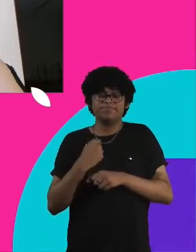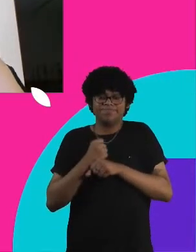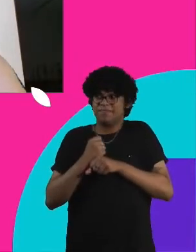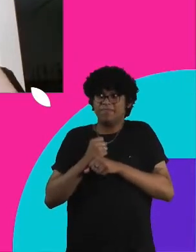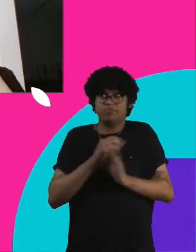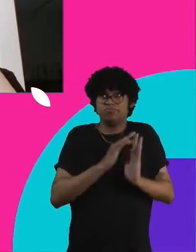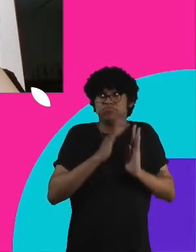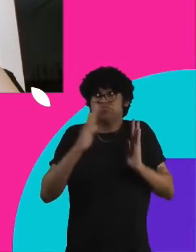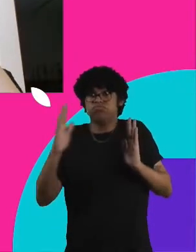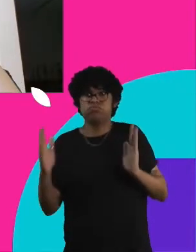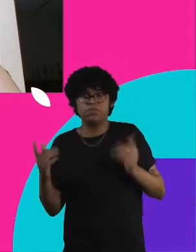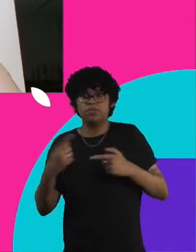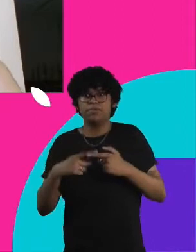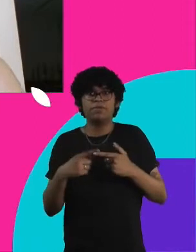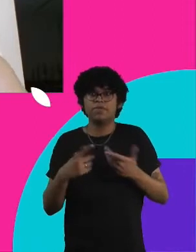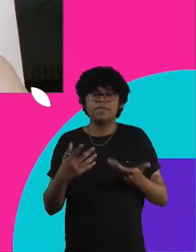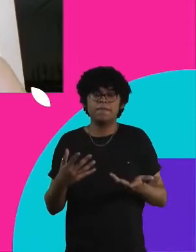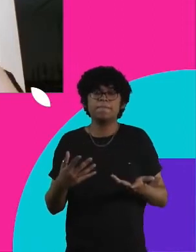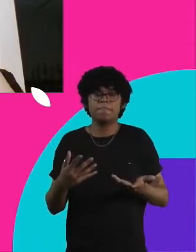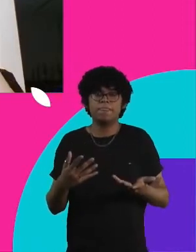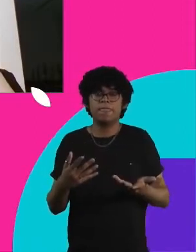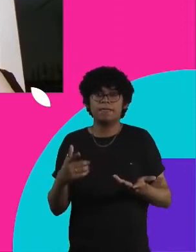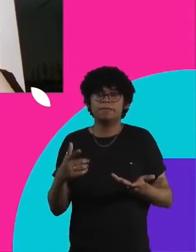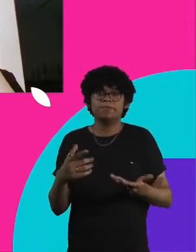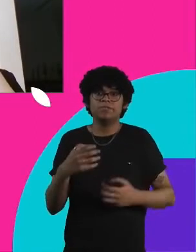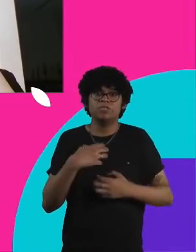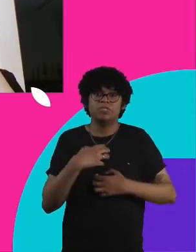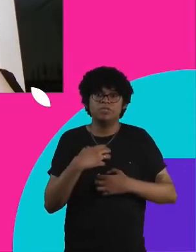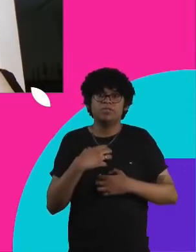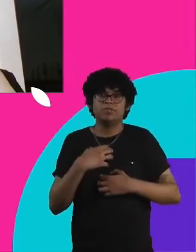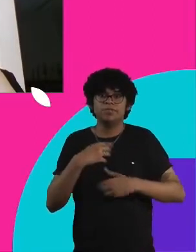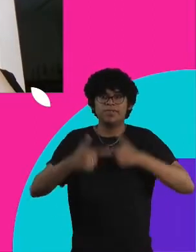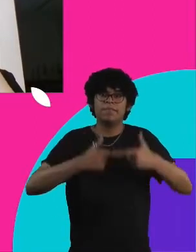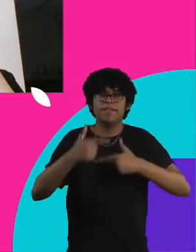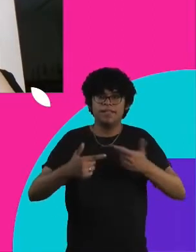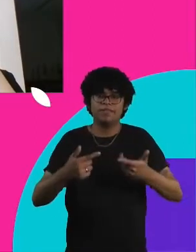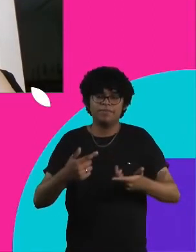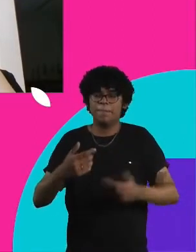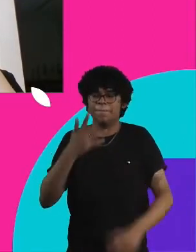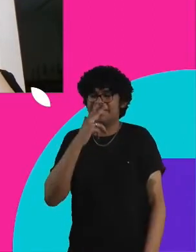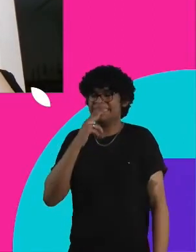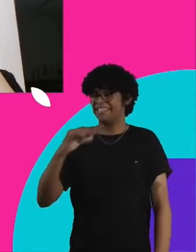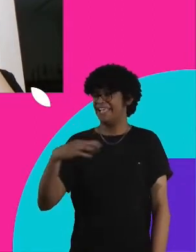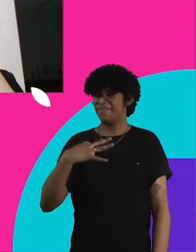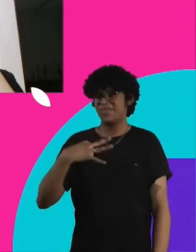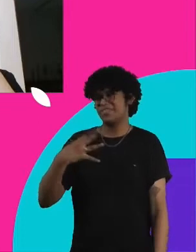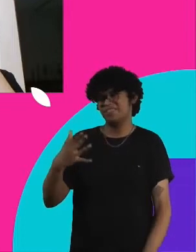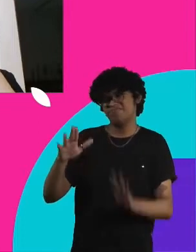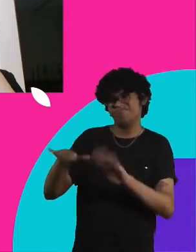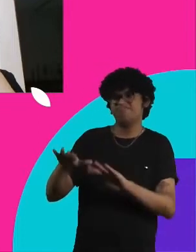disso. Poxa, eu nunca trabalhei tanto na minha vida, assim. Eu acho que as pessoas às vezes diminuem o trabalho voluntário, sabe? Acham que é uma coisa